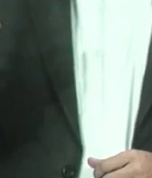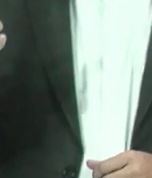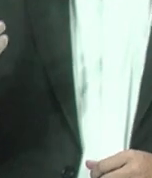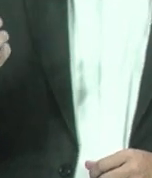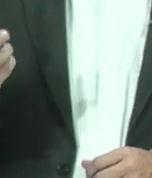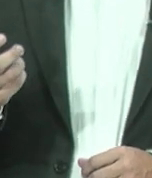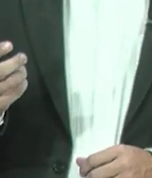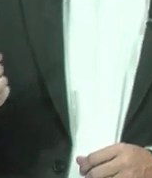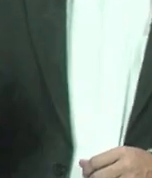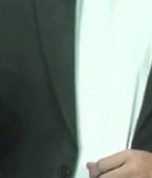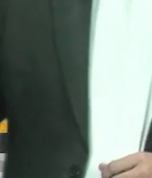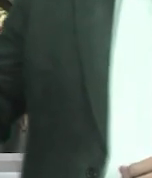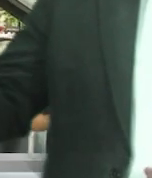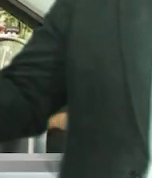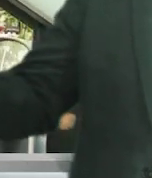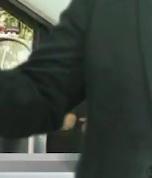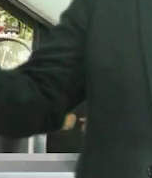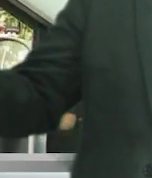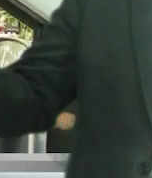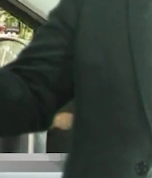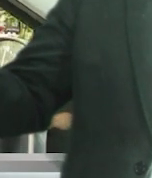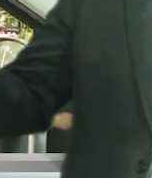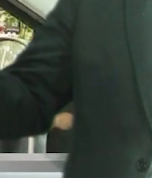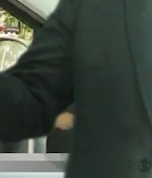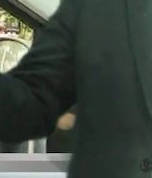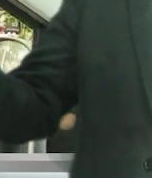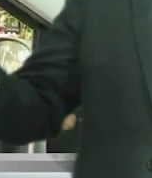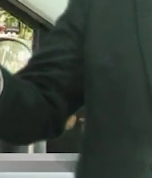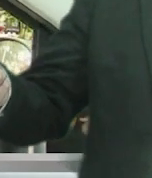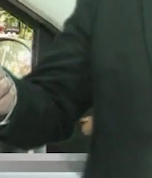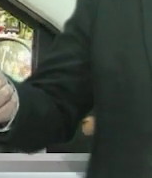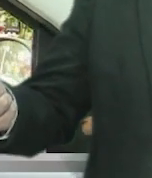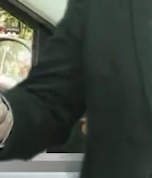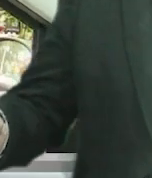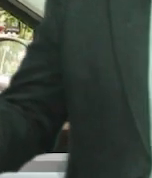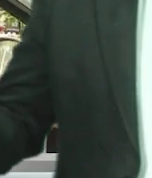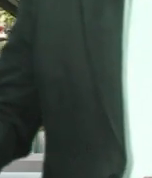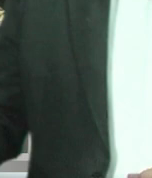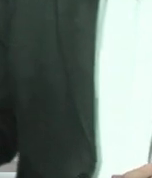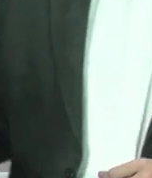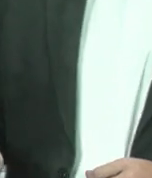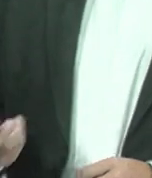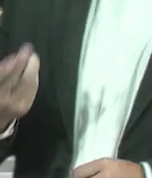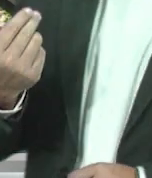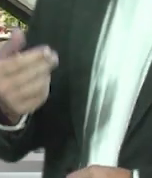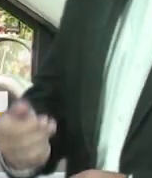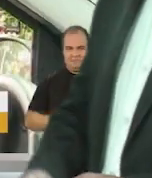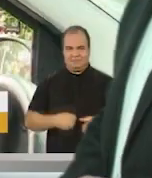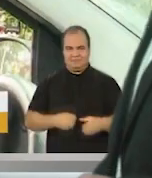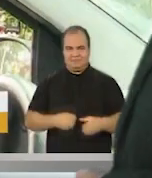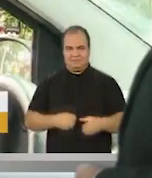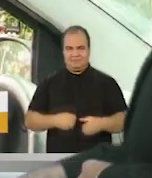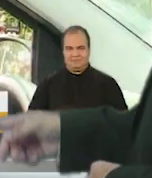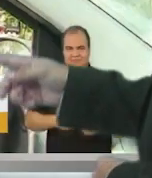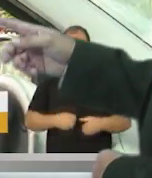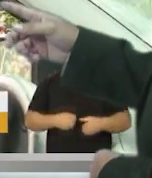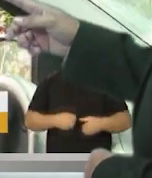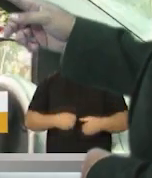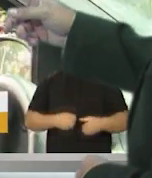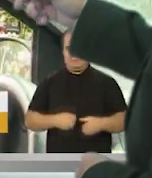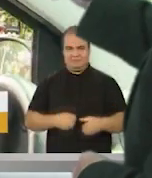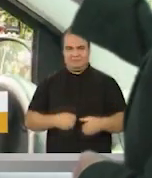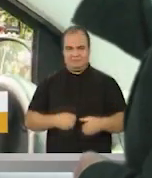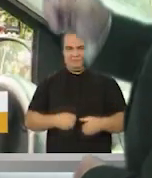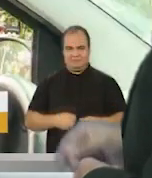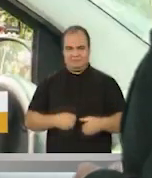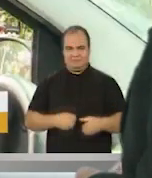para fora. E muitos desses aqui, ó, como esse rapaz que está aqui trabalhando, pagam altas taxas, isso é motivo de reclamação. Vamos ver,